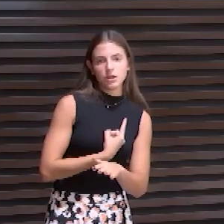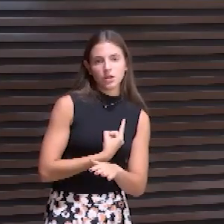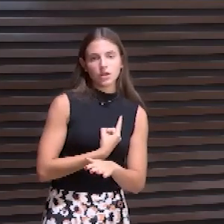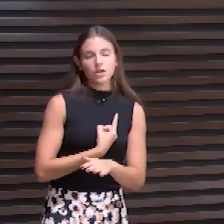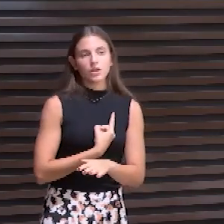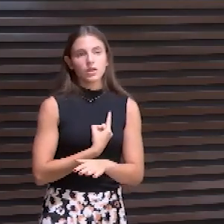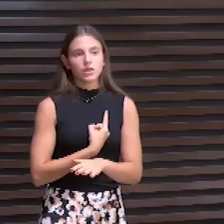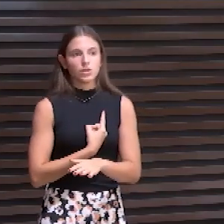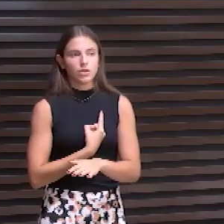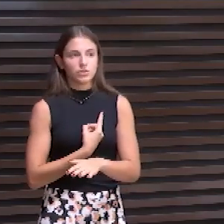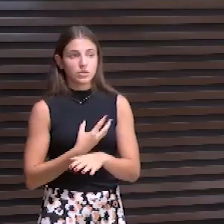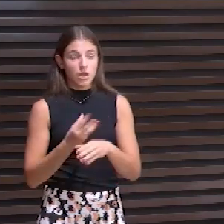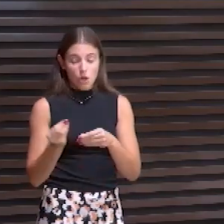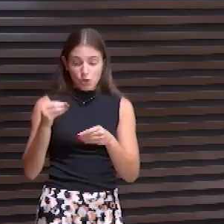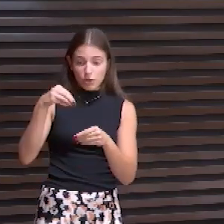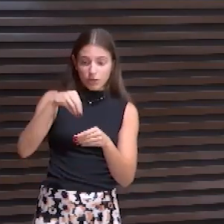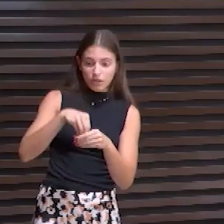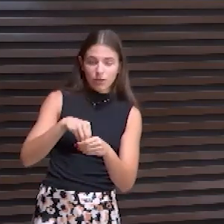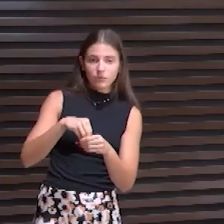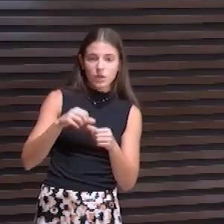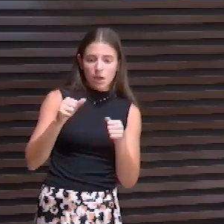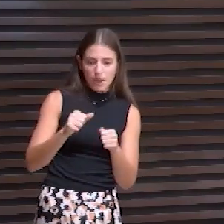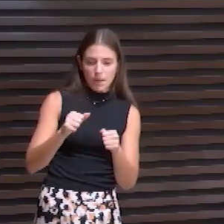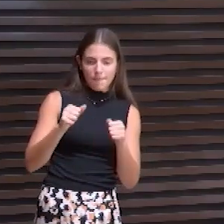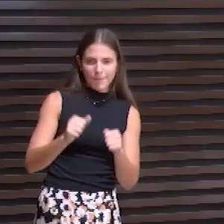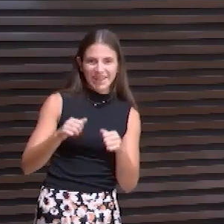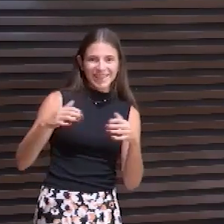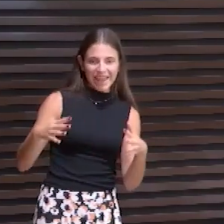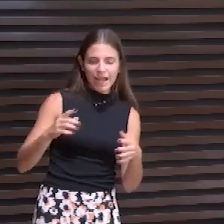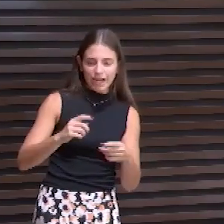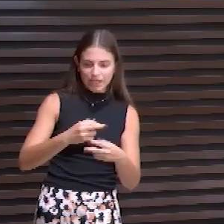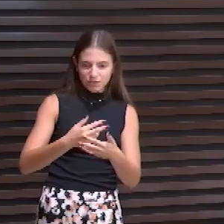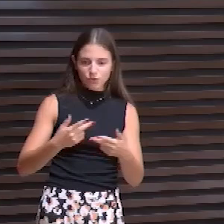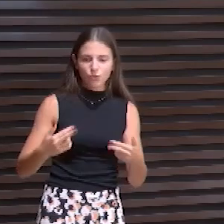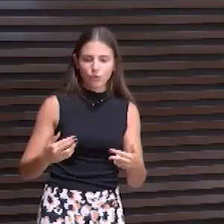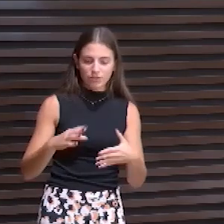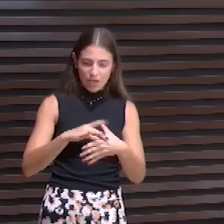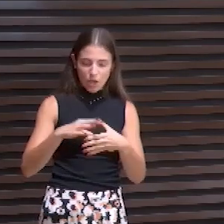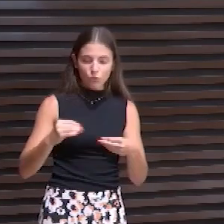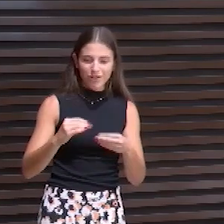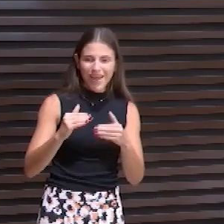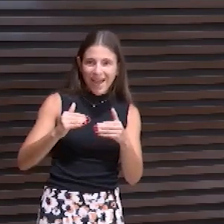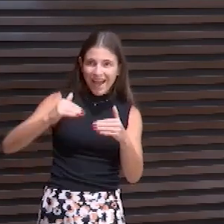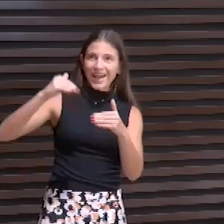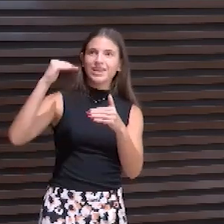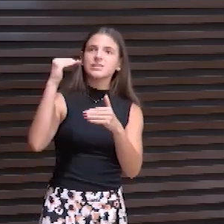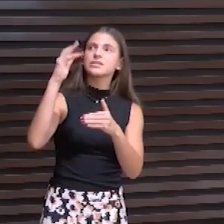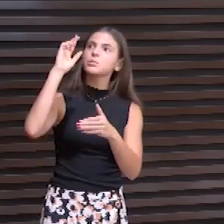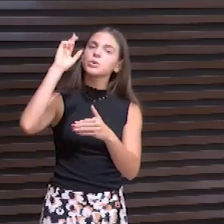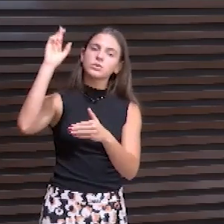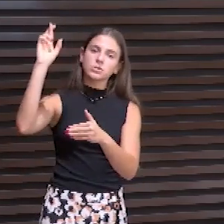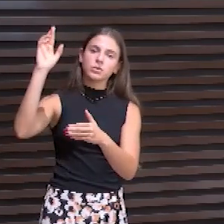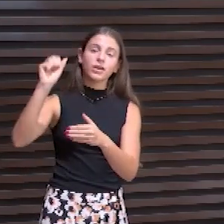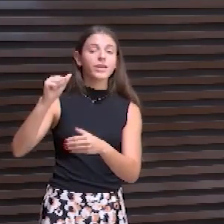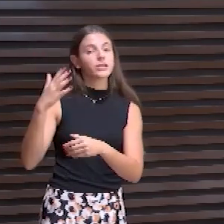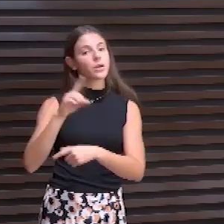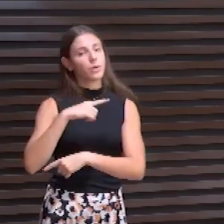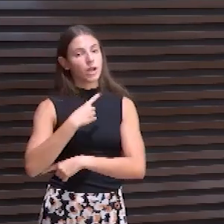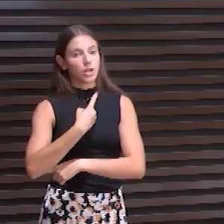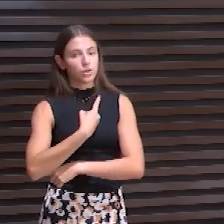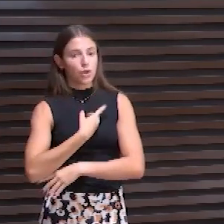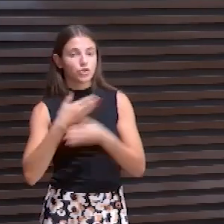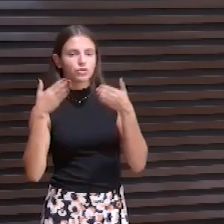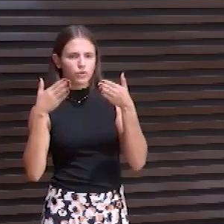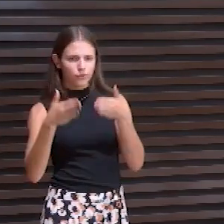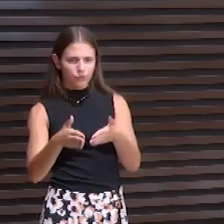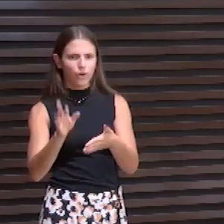pessoais acima do Senhor. Milagres pessoais, curas acima do Senhor. Então a nossa prioridade é o